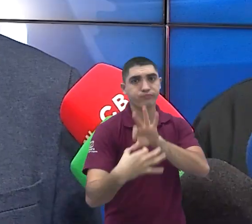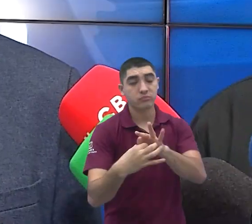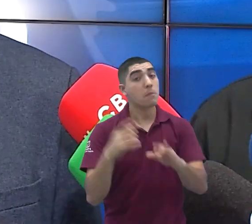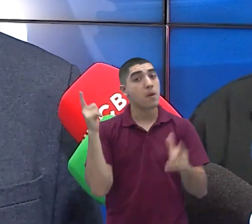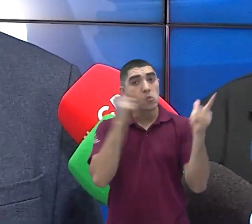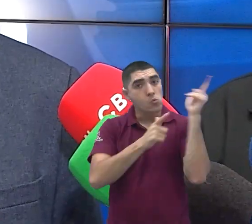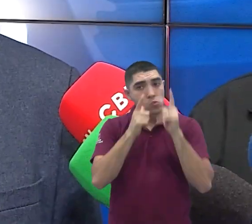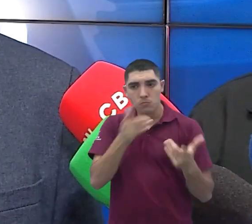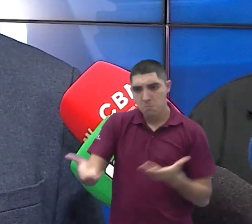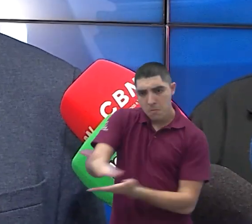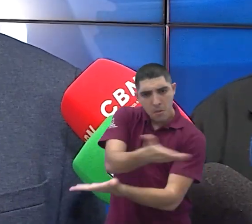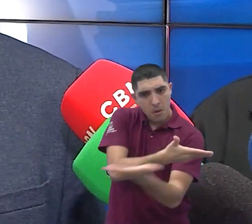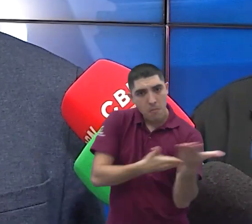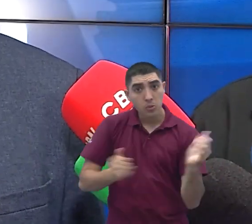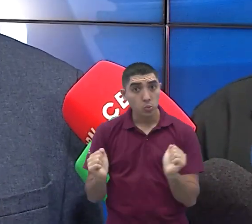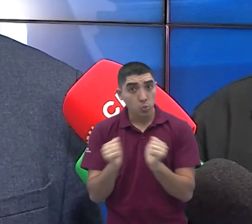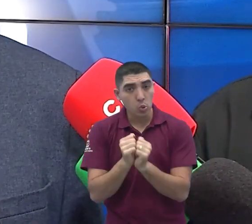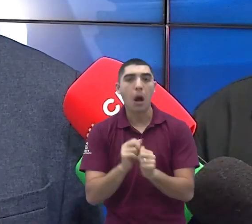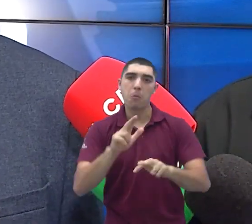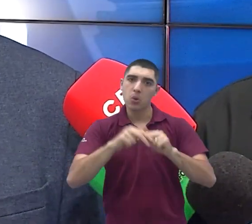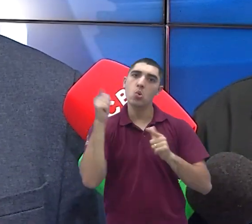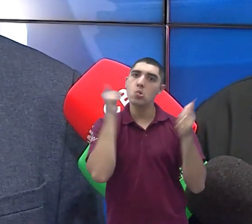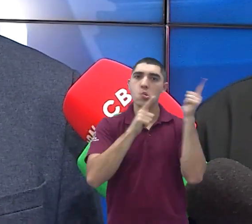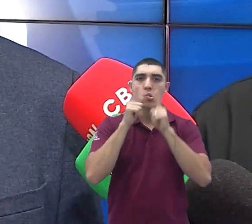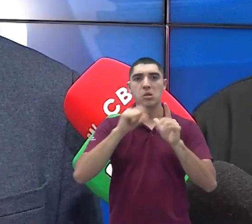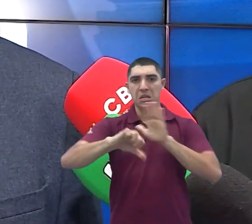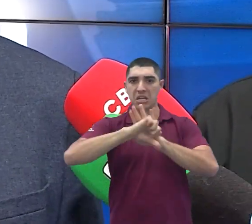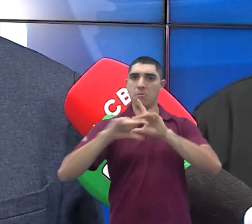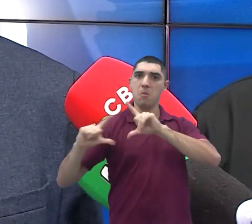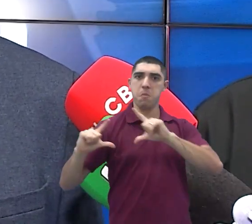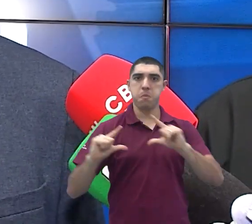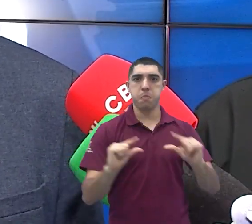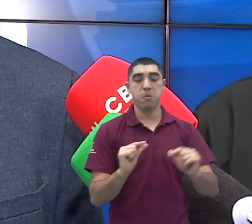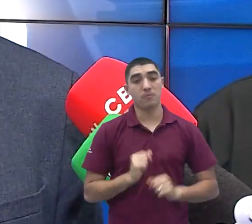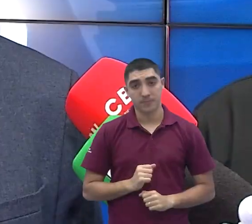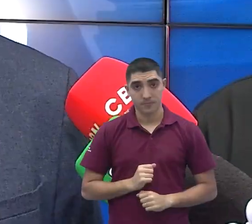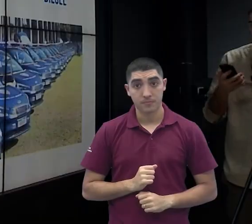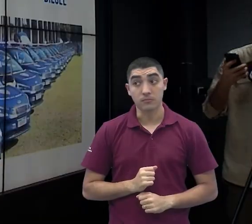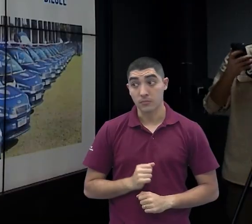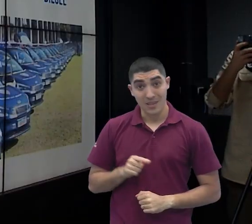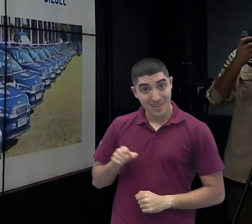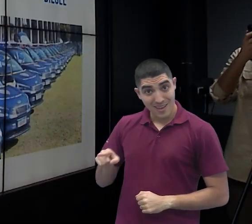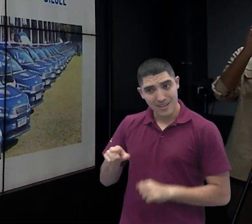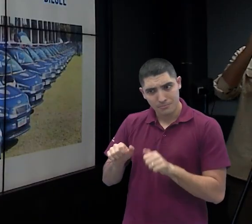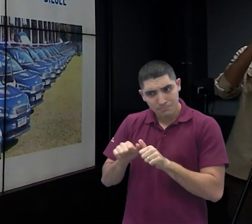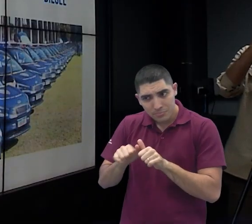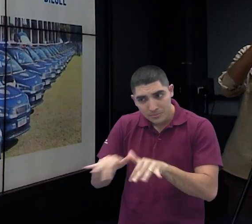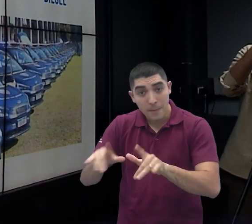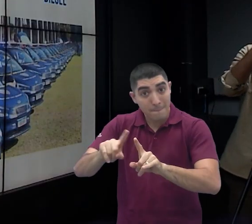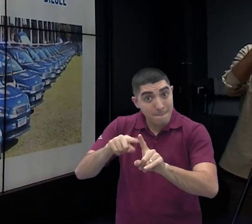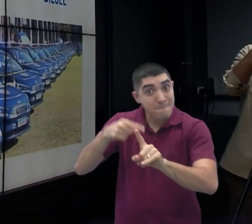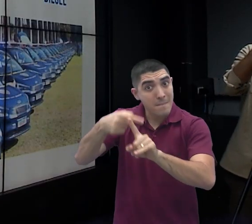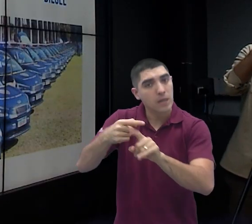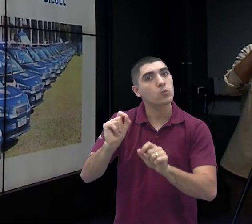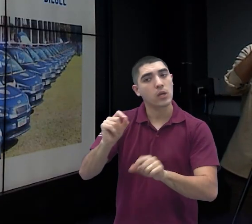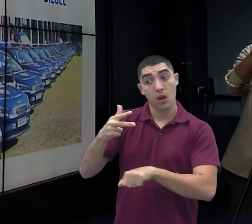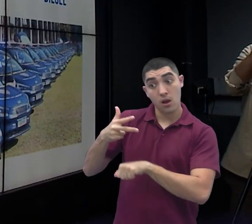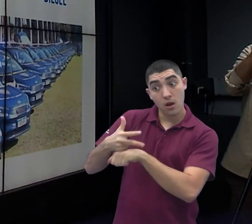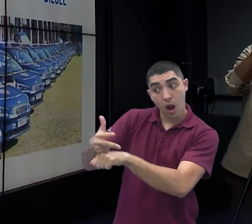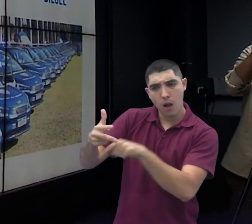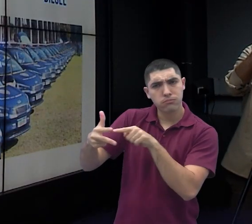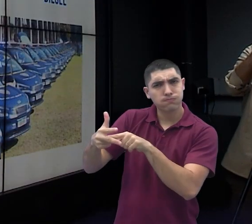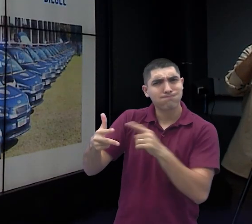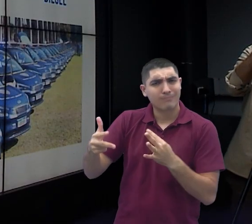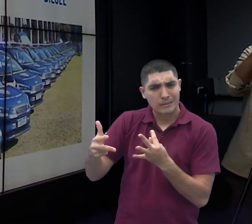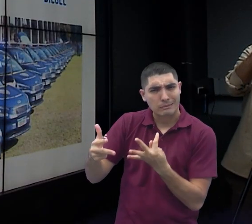cidade também, e esse trabalho integrado hoje reflete nesses números, nos indicadores em queda. O processo de expansão também traz câmeras